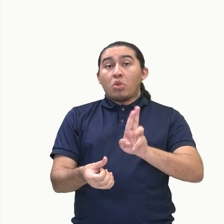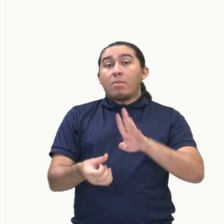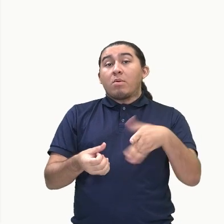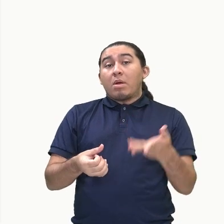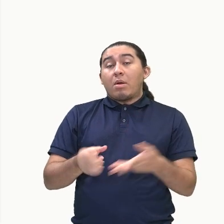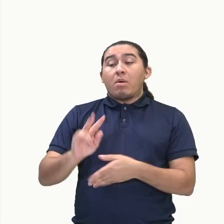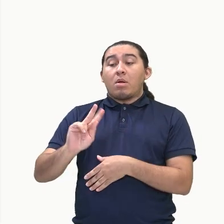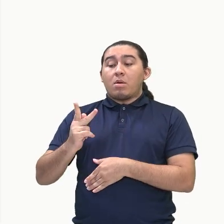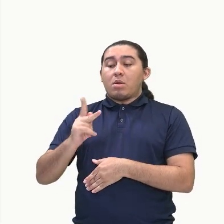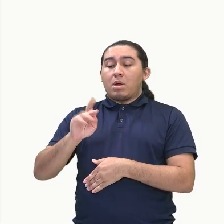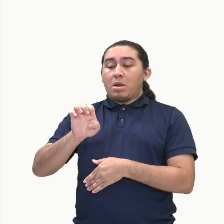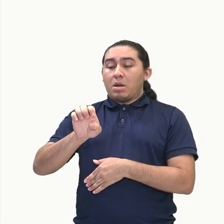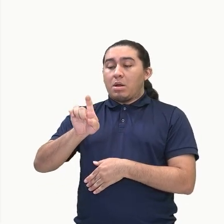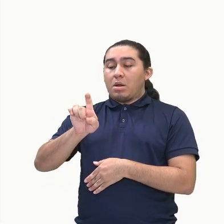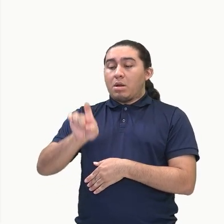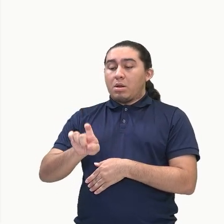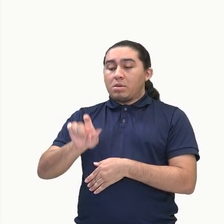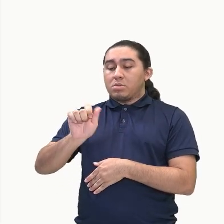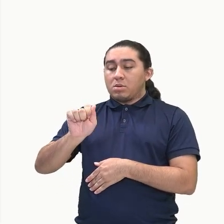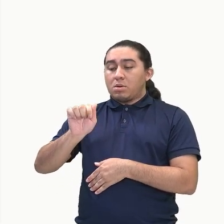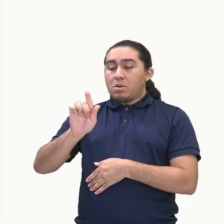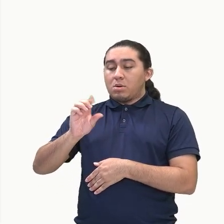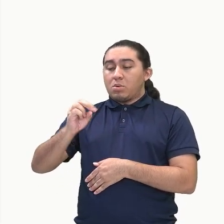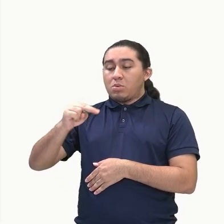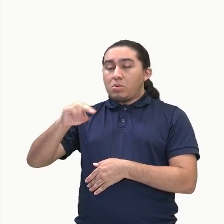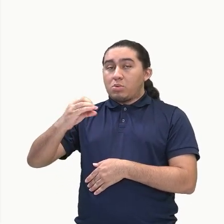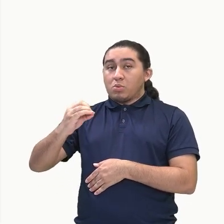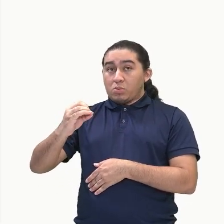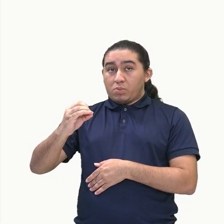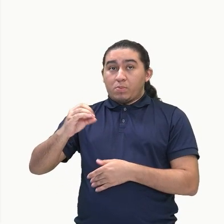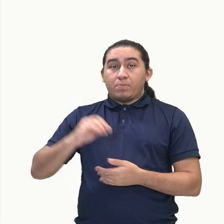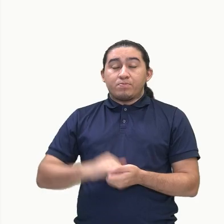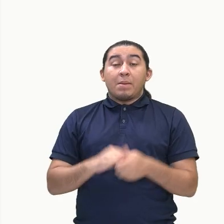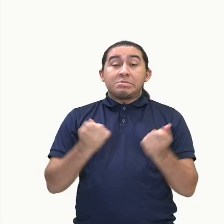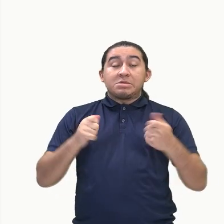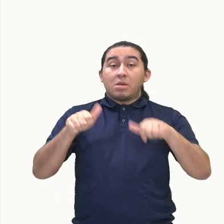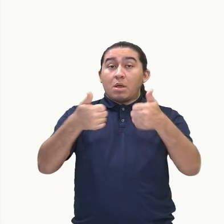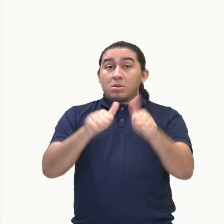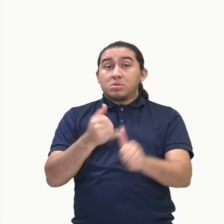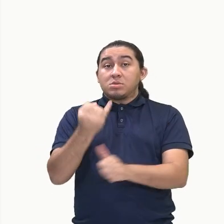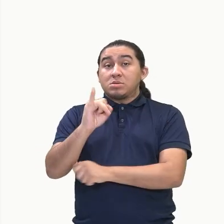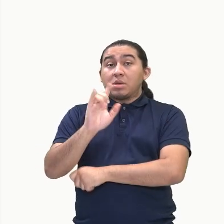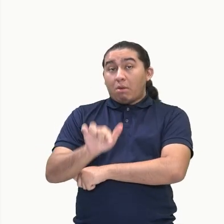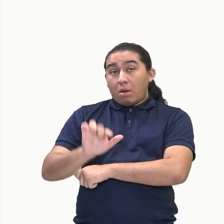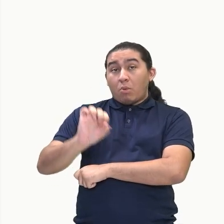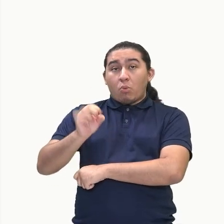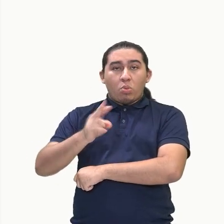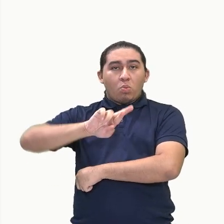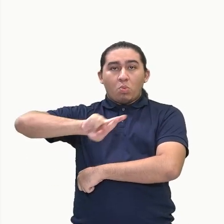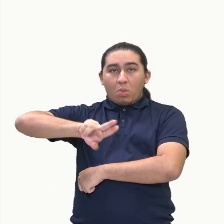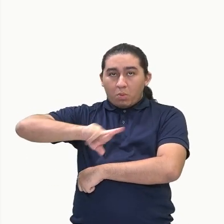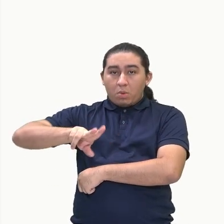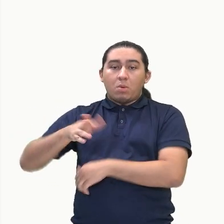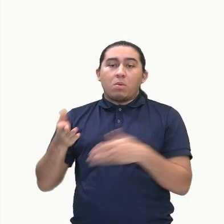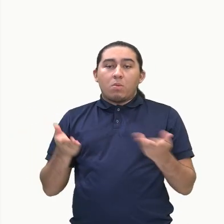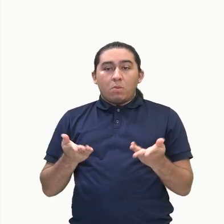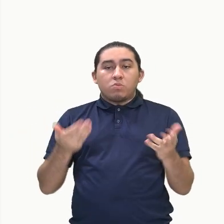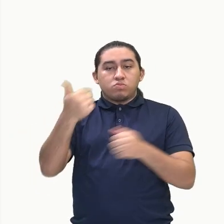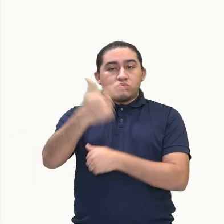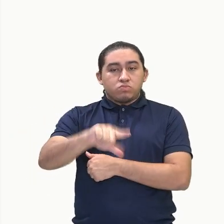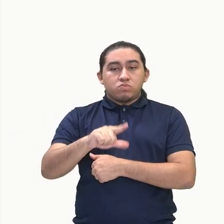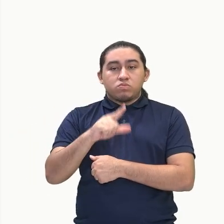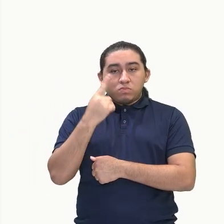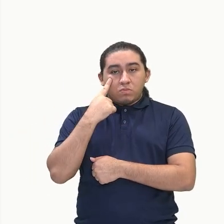hexágono. Então, preciso verificar se ele é convexo ou não convexo. Novamente, eu